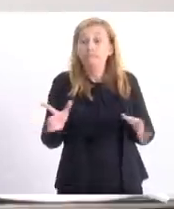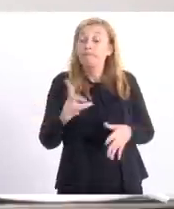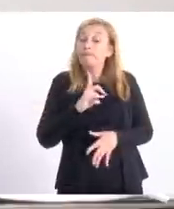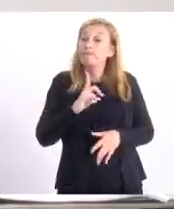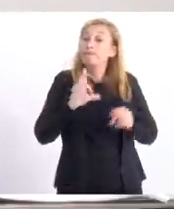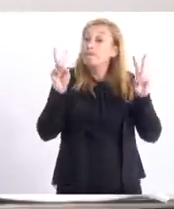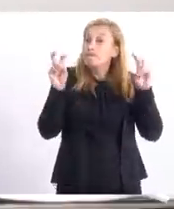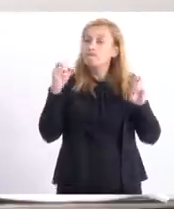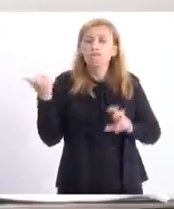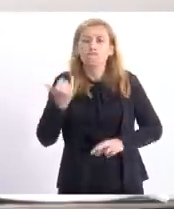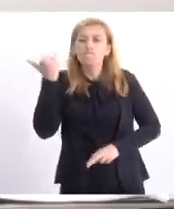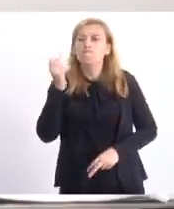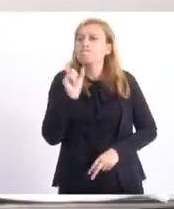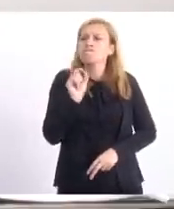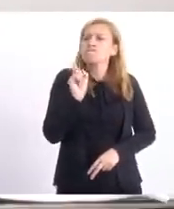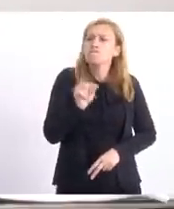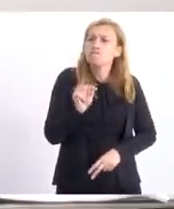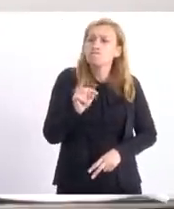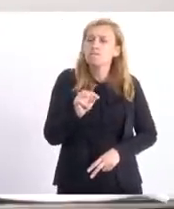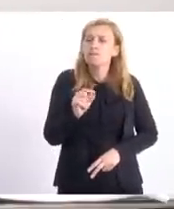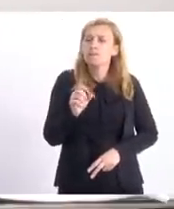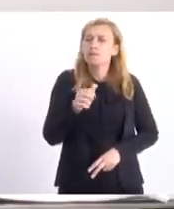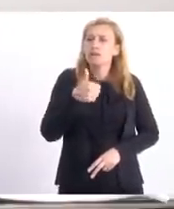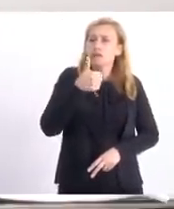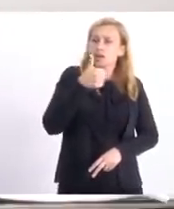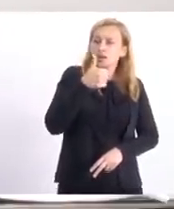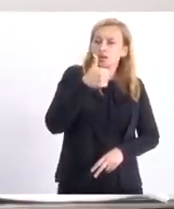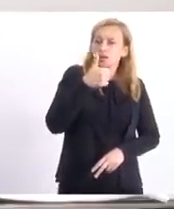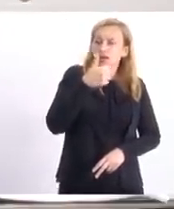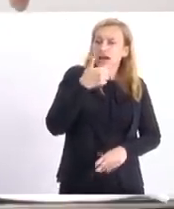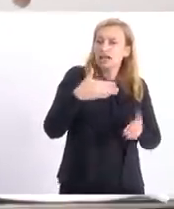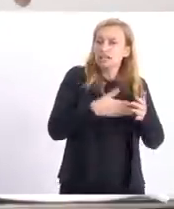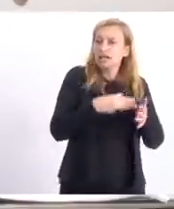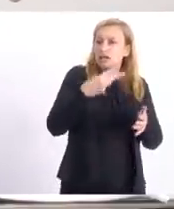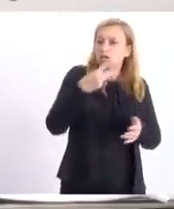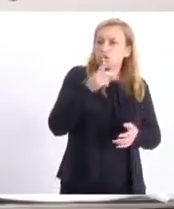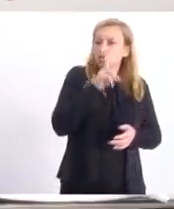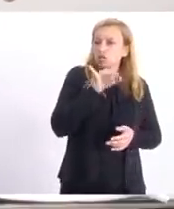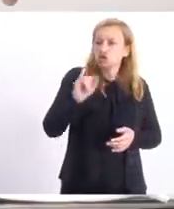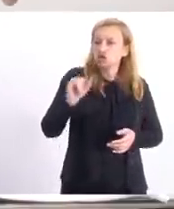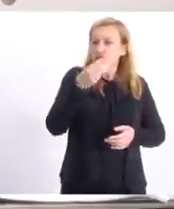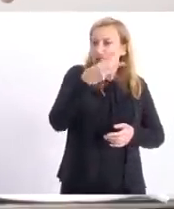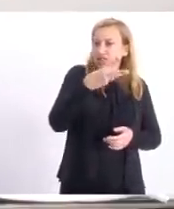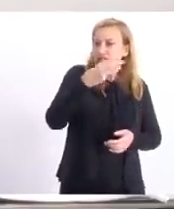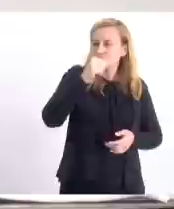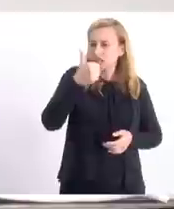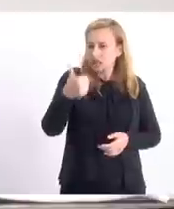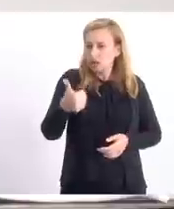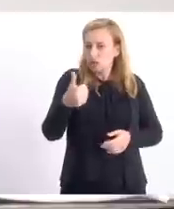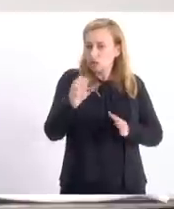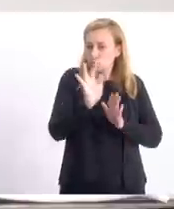uma questão importante que é, se até o dia 31 esse texto da proteção social não for votado,